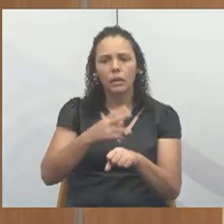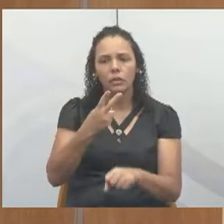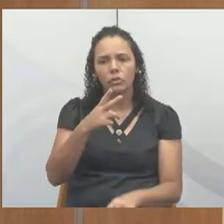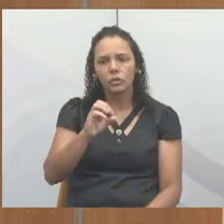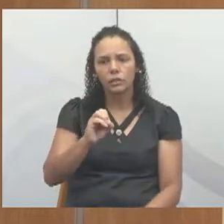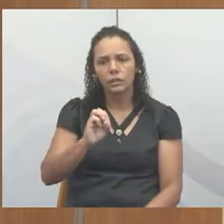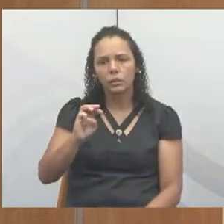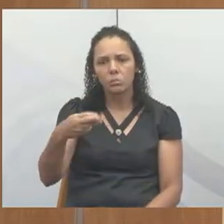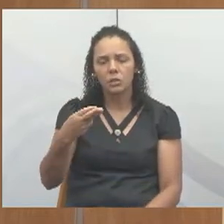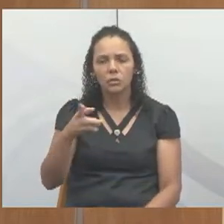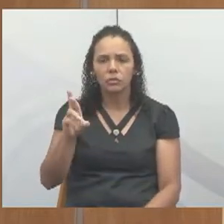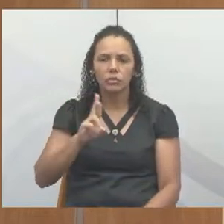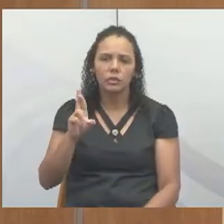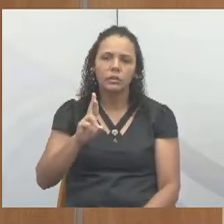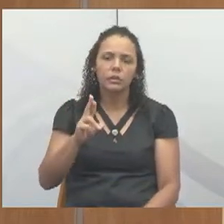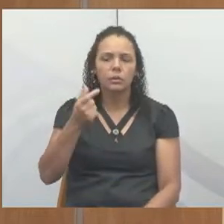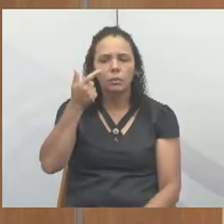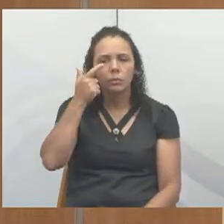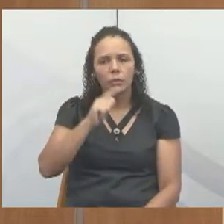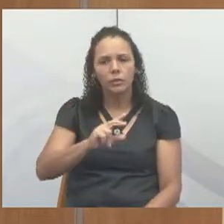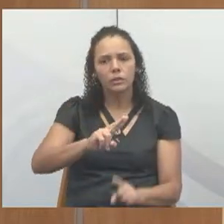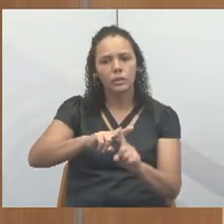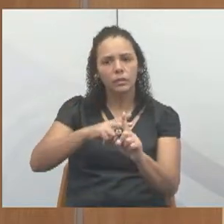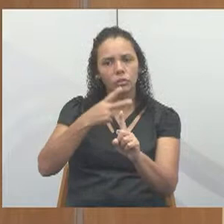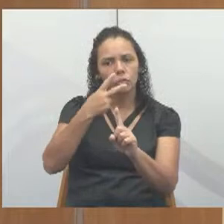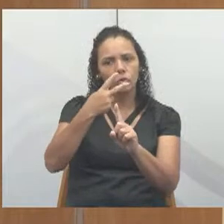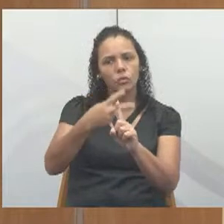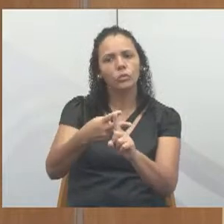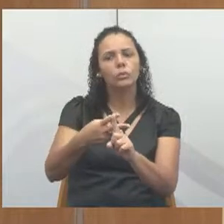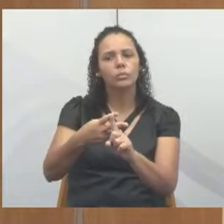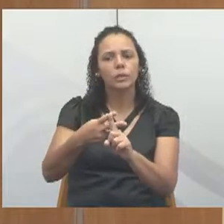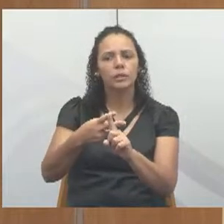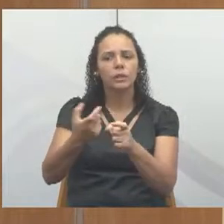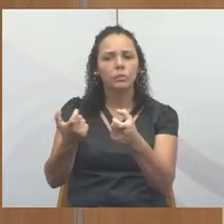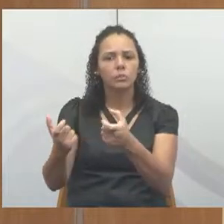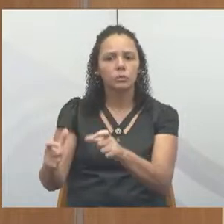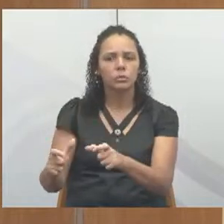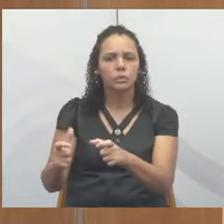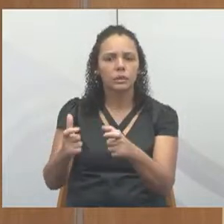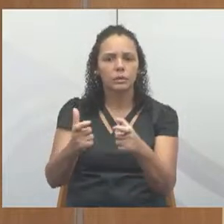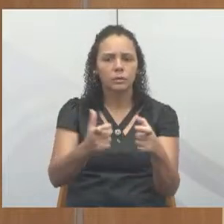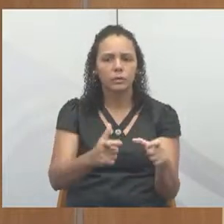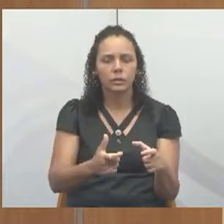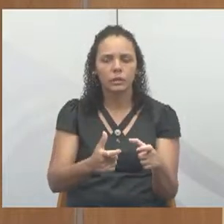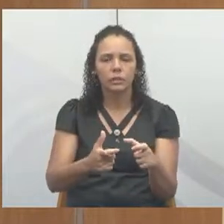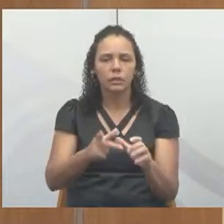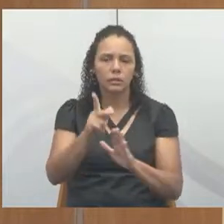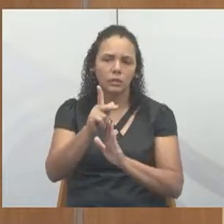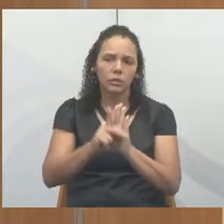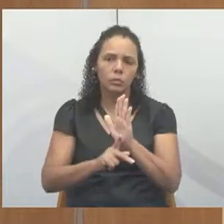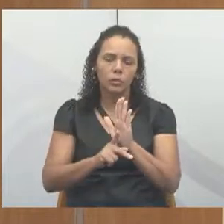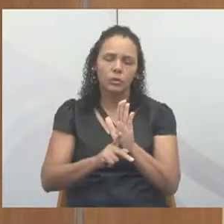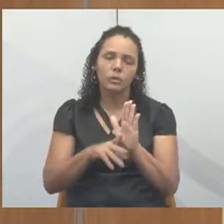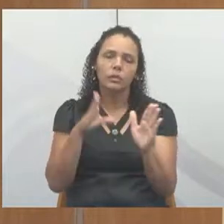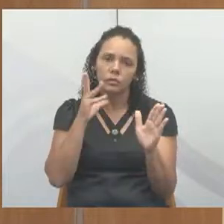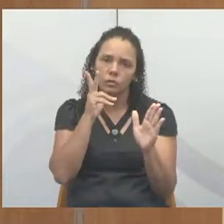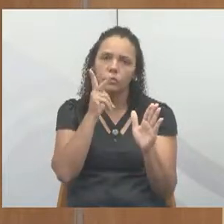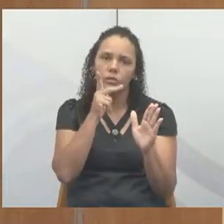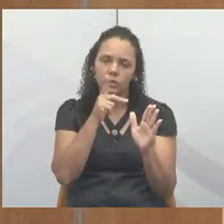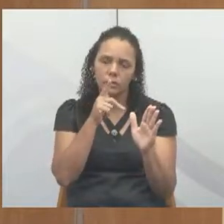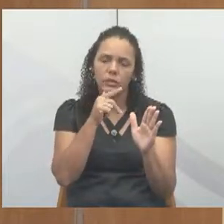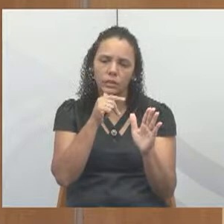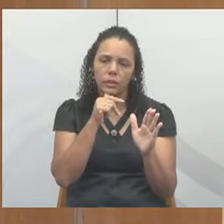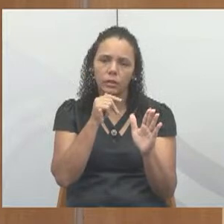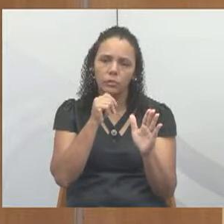gente conseguir duplicar a estação que fica ali no Jardim Liberdade. Então, não é um projeto que se faz da noite para o dia, mesmo